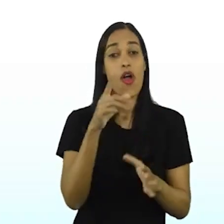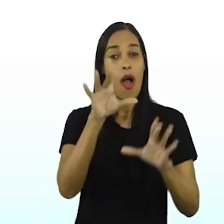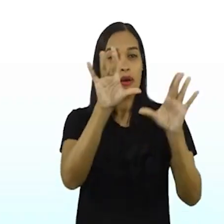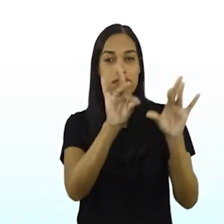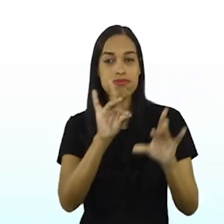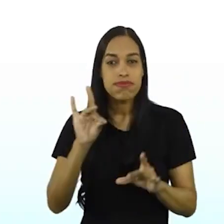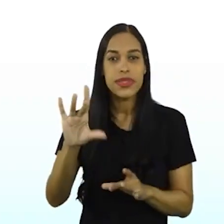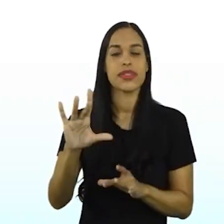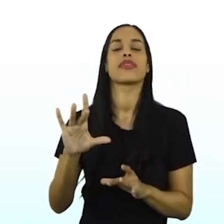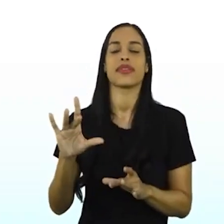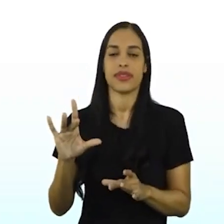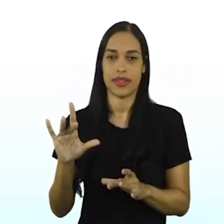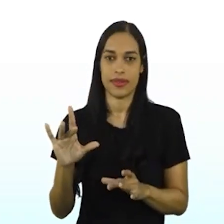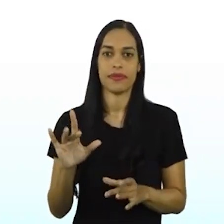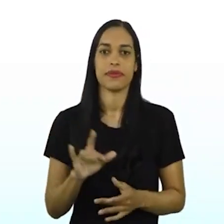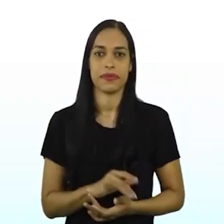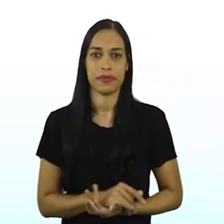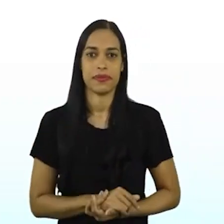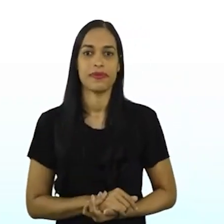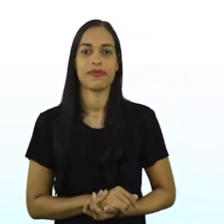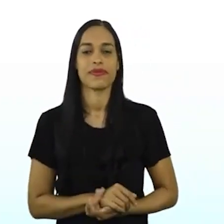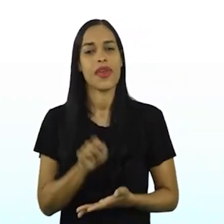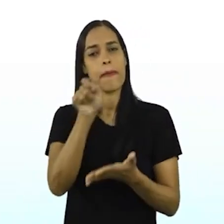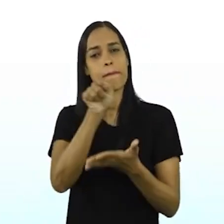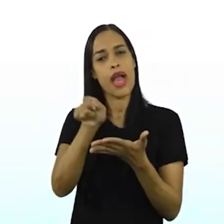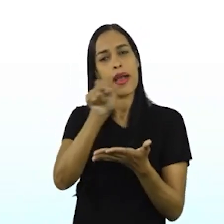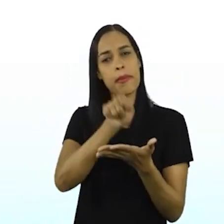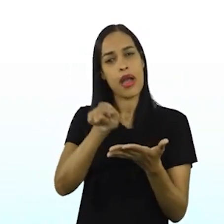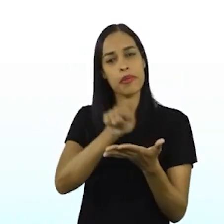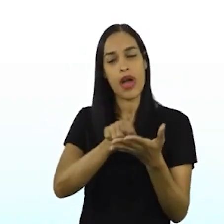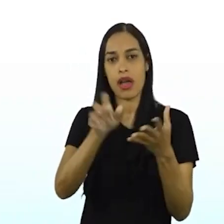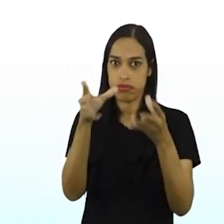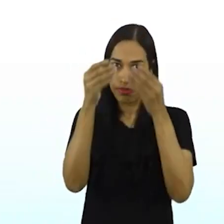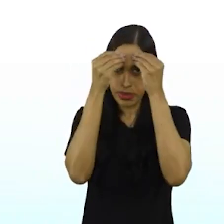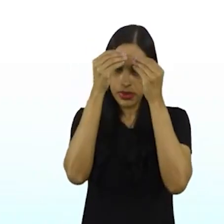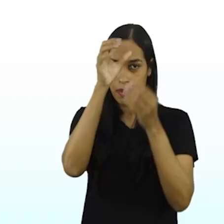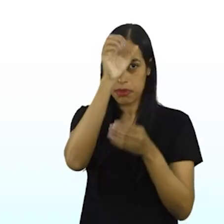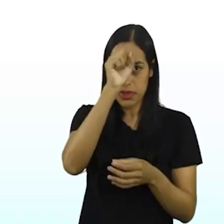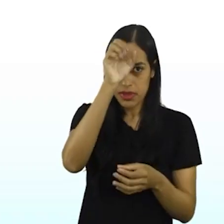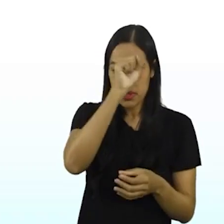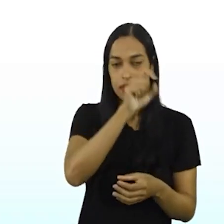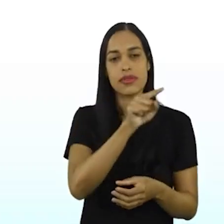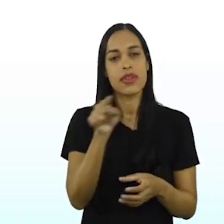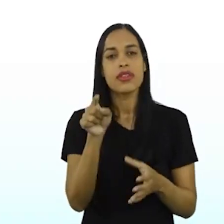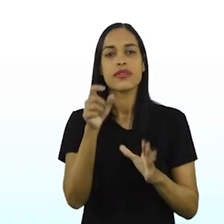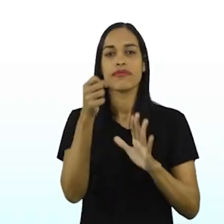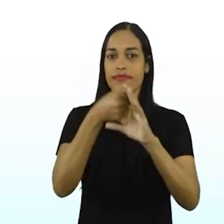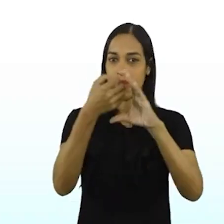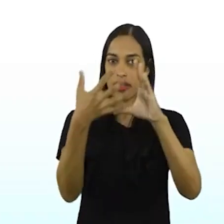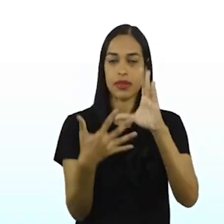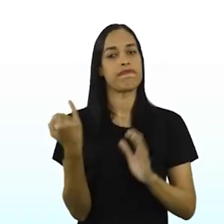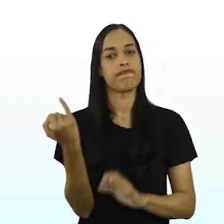um print e cola direitinho aí, internaliza essas características, porque é muito importante, elas